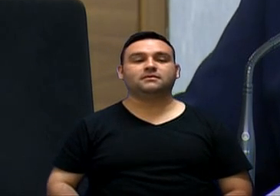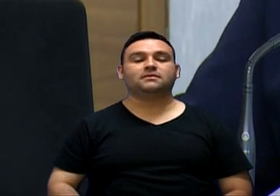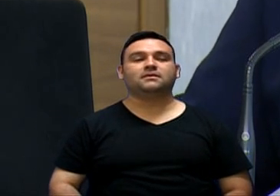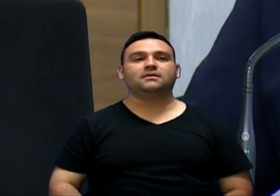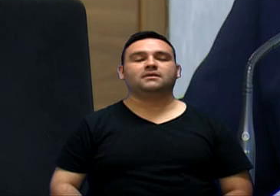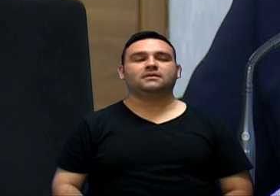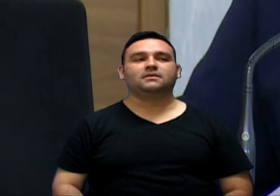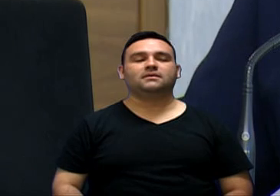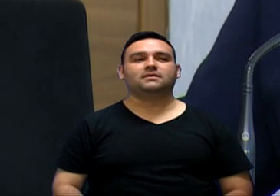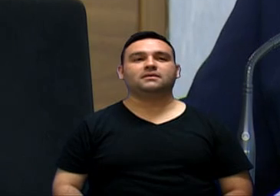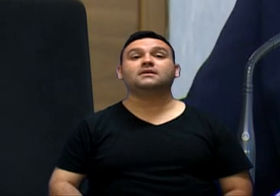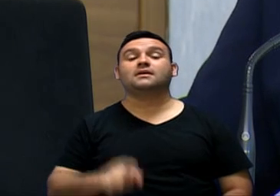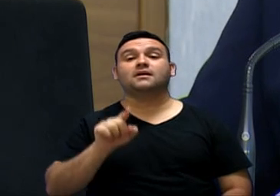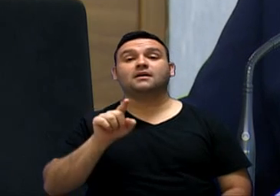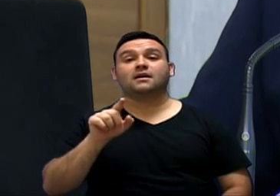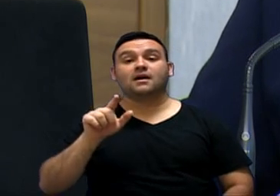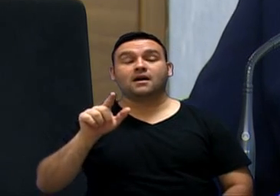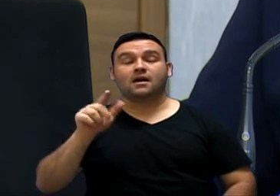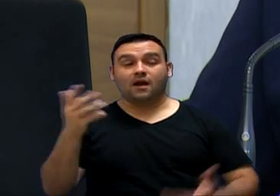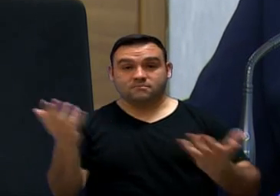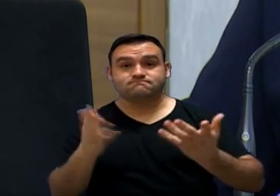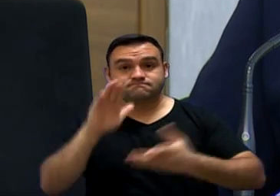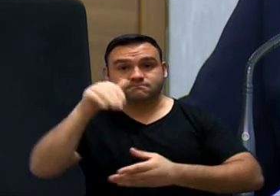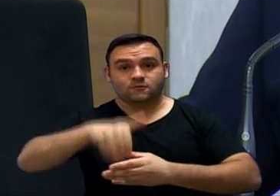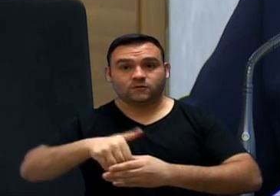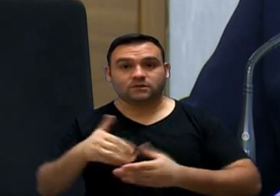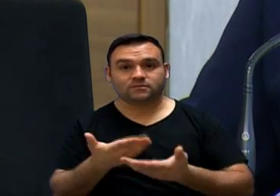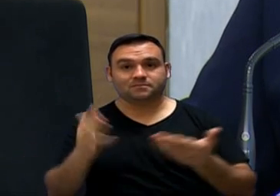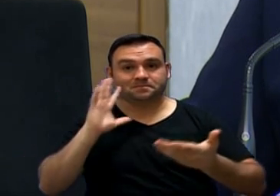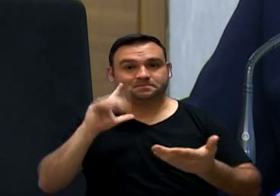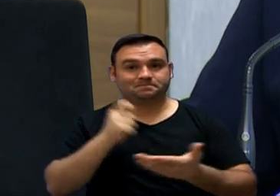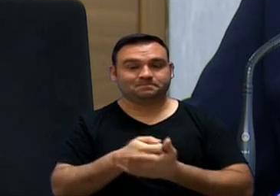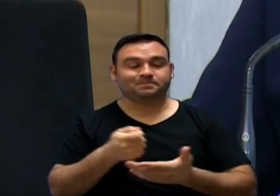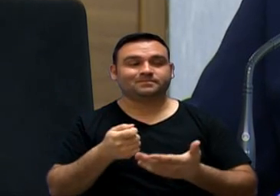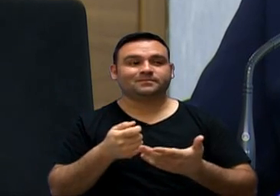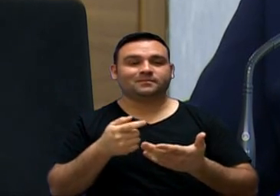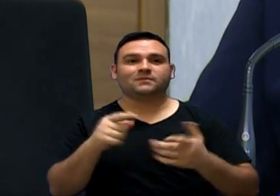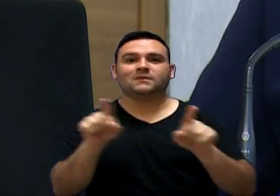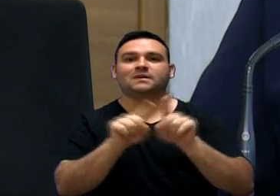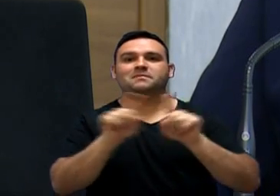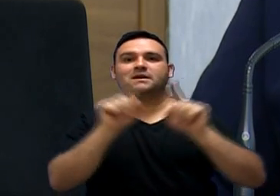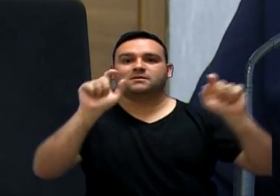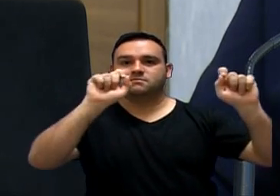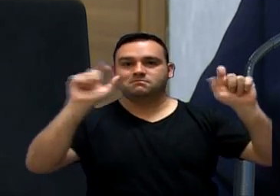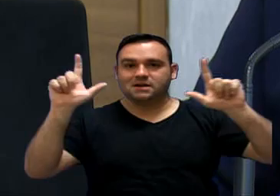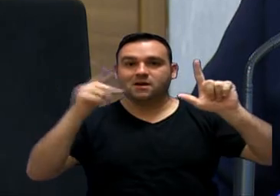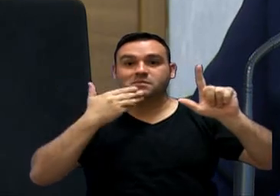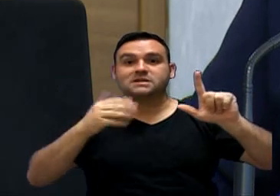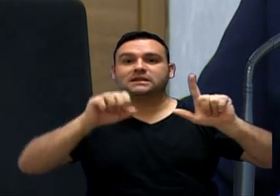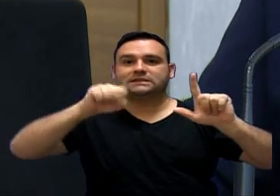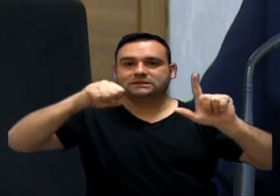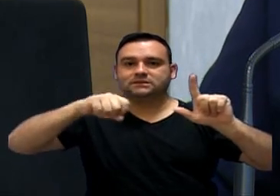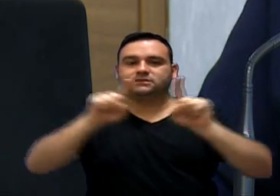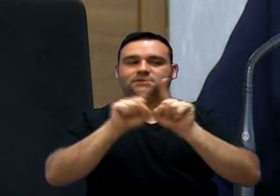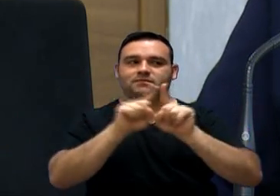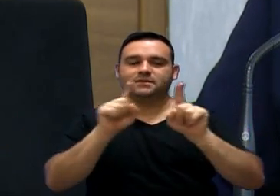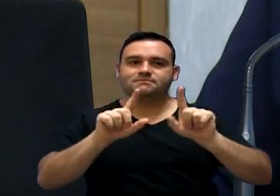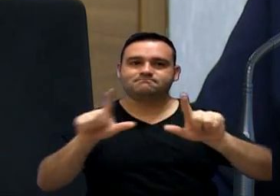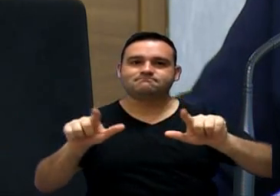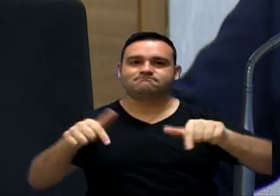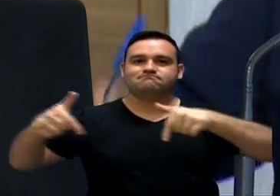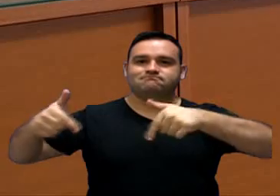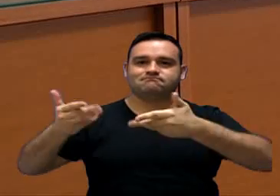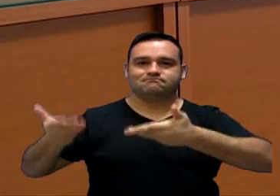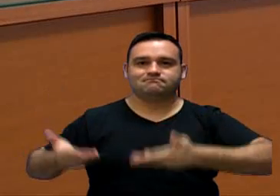Marina Simas Esteves. Eu coloco em votação, no painel também, eu peço voto sim também.